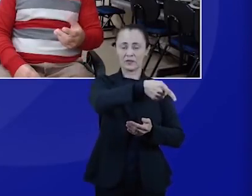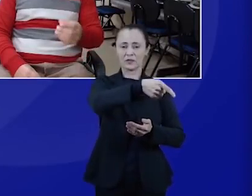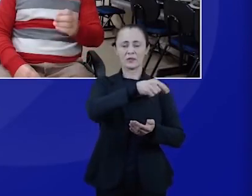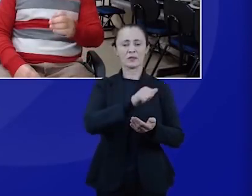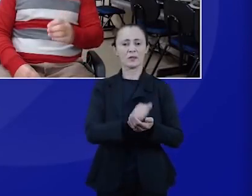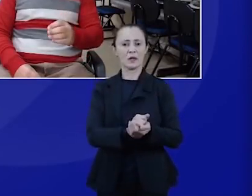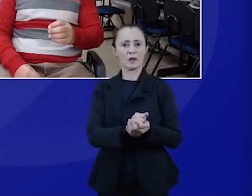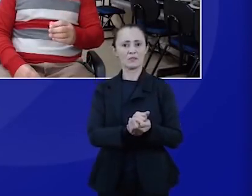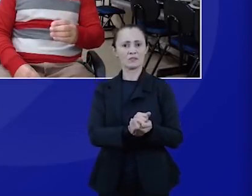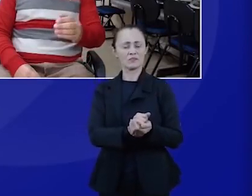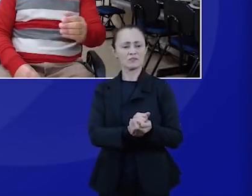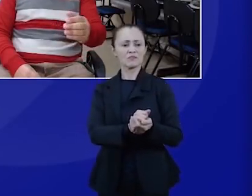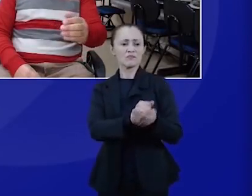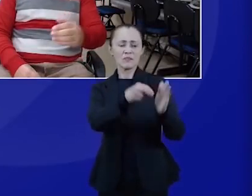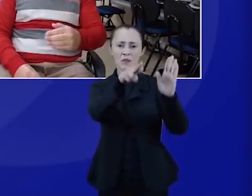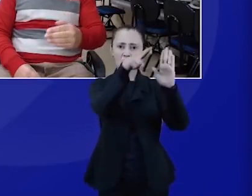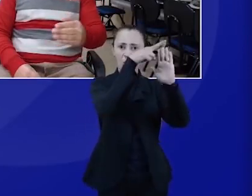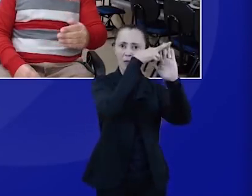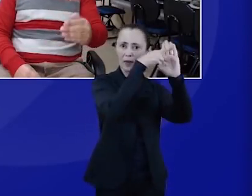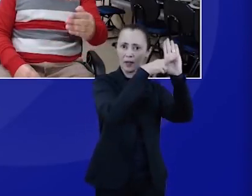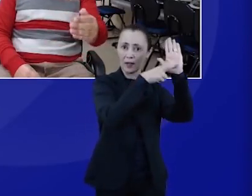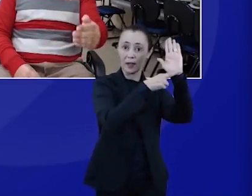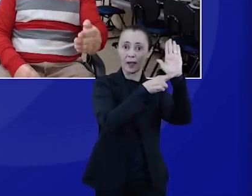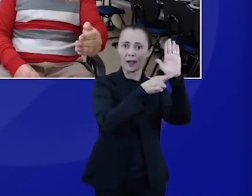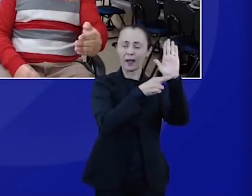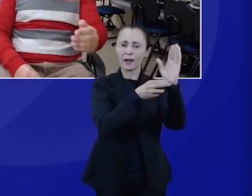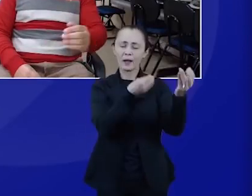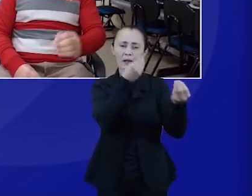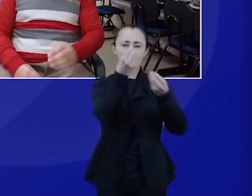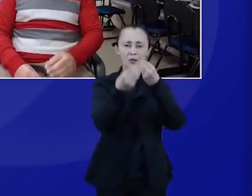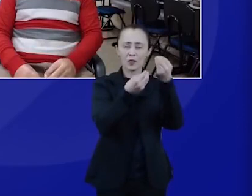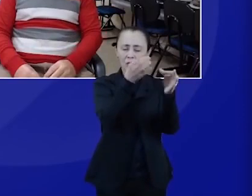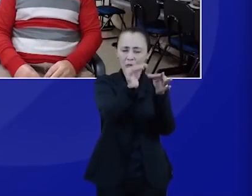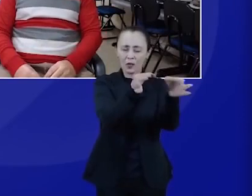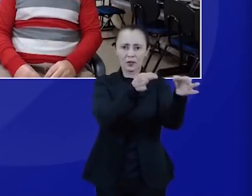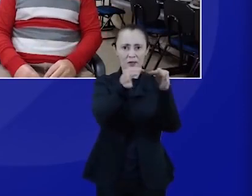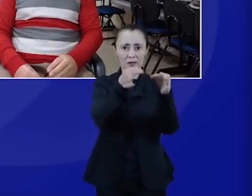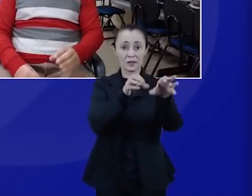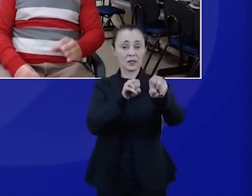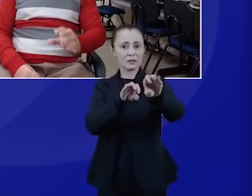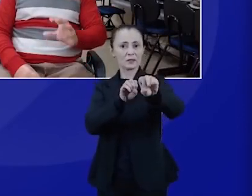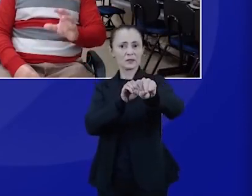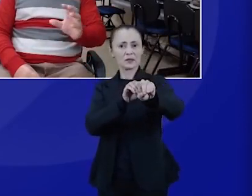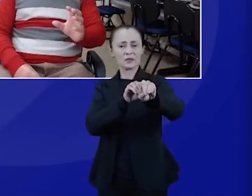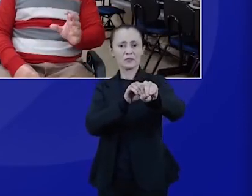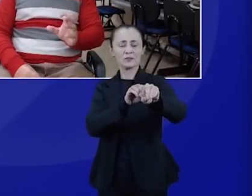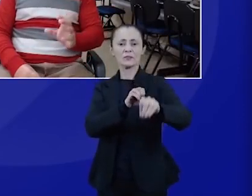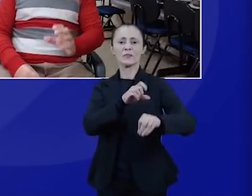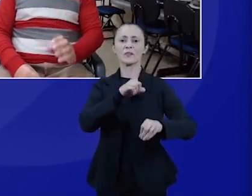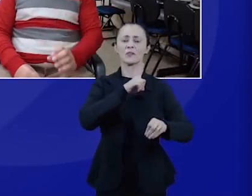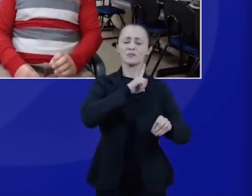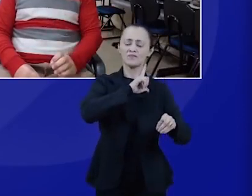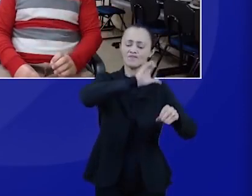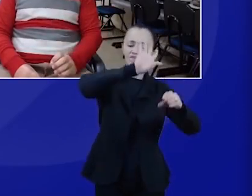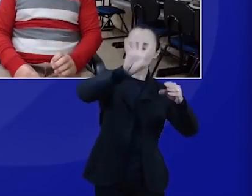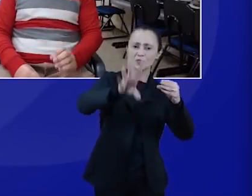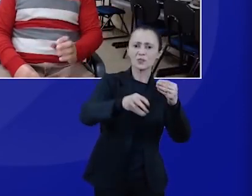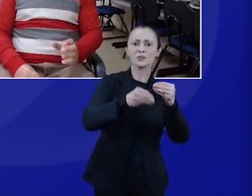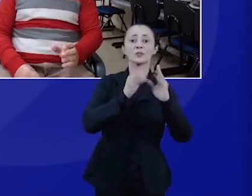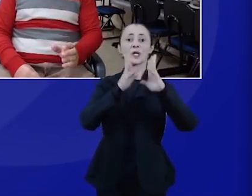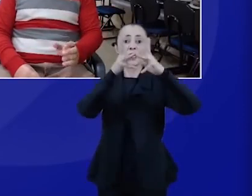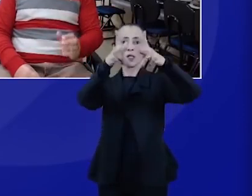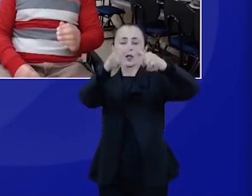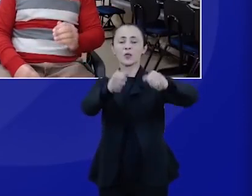ato e uma norma de segmento para as ações educacionais, ele engloba todas as disciplinas,